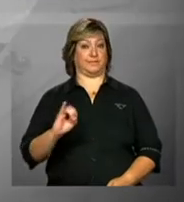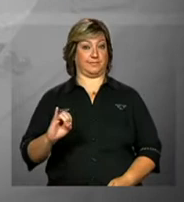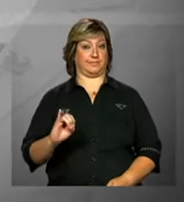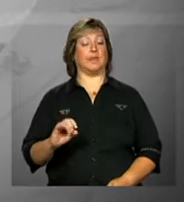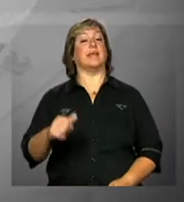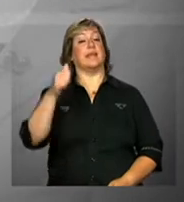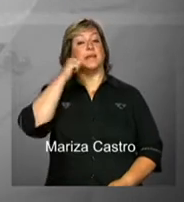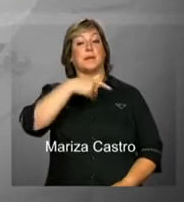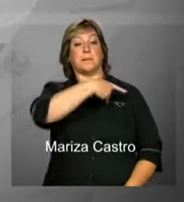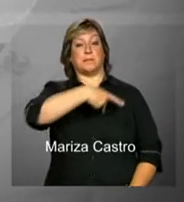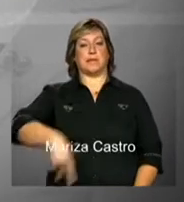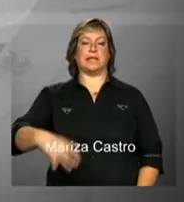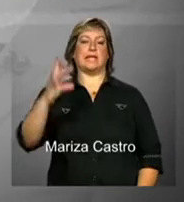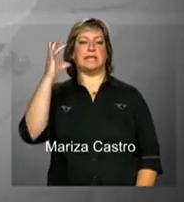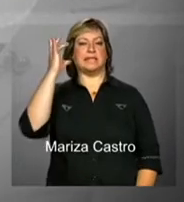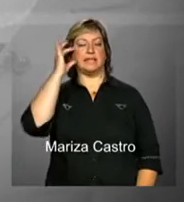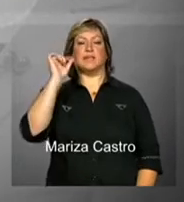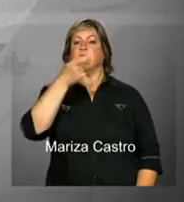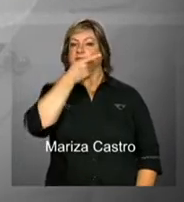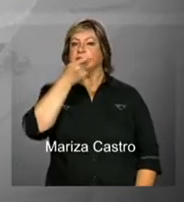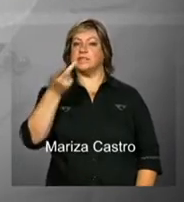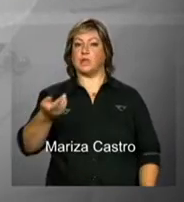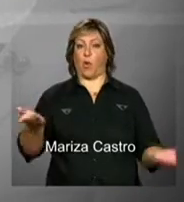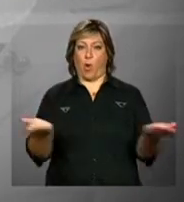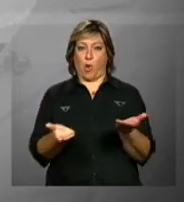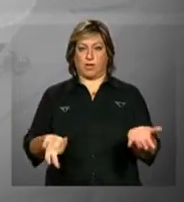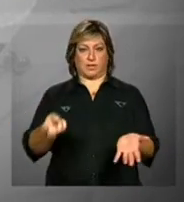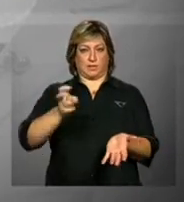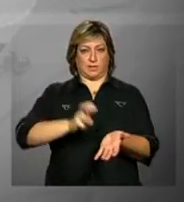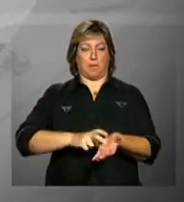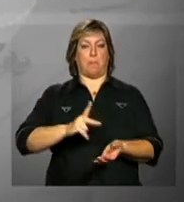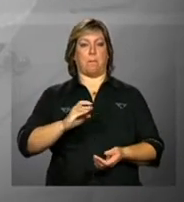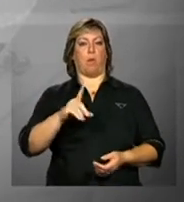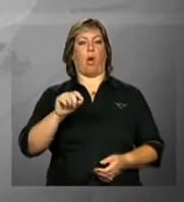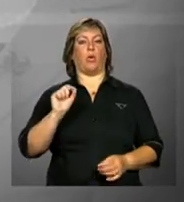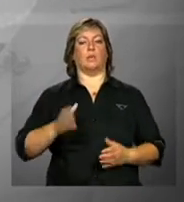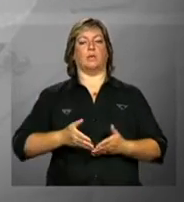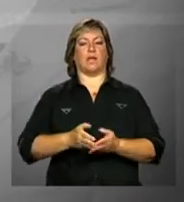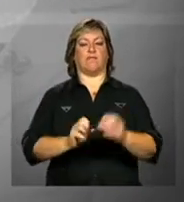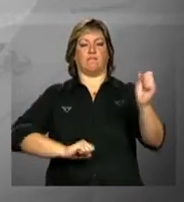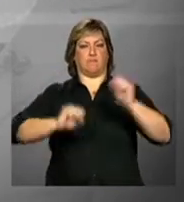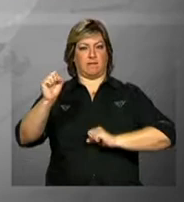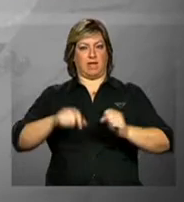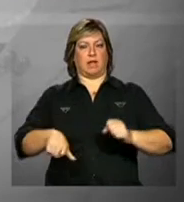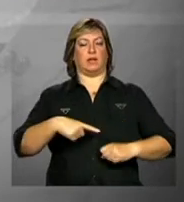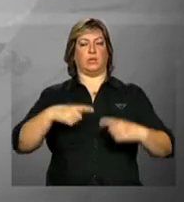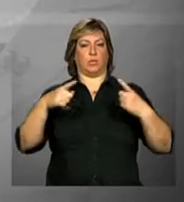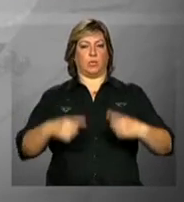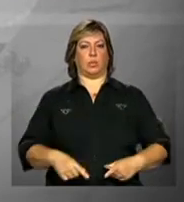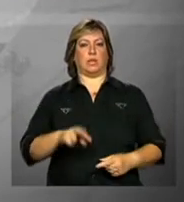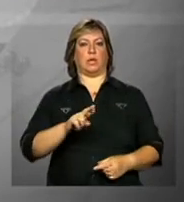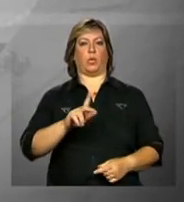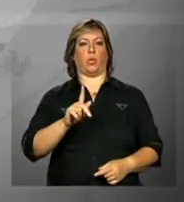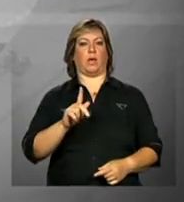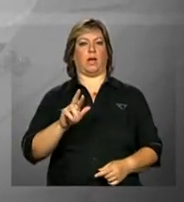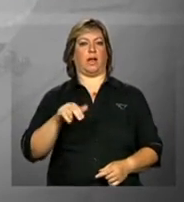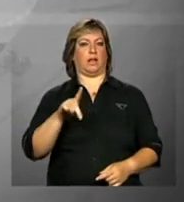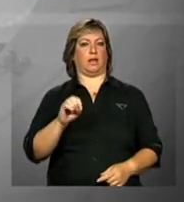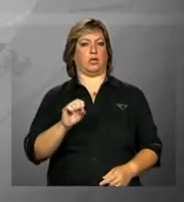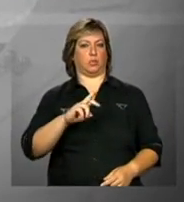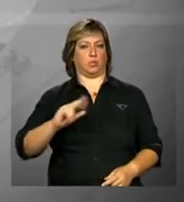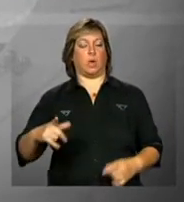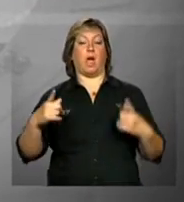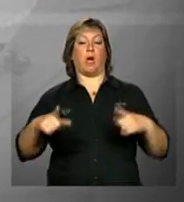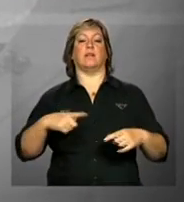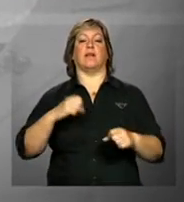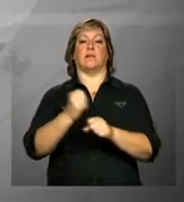Olá, a presidenta Dilma Rousseff visitou na manhã de hoje o Polo Naval de Rio Grande, no Rio Grande do Sul, onde estão sendo construídas